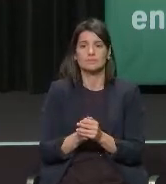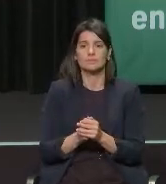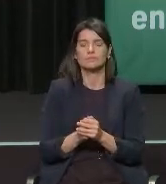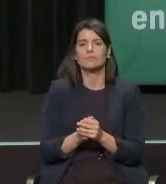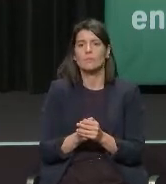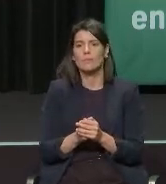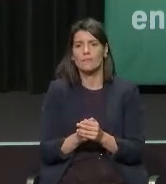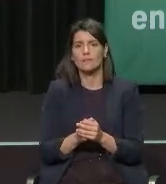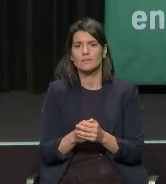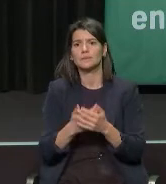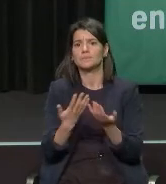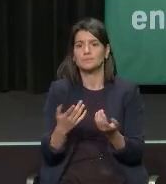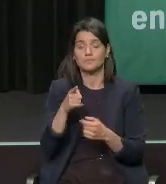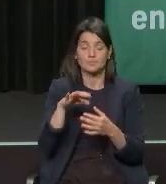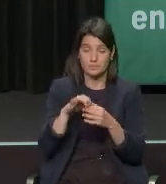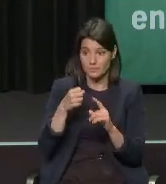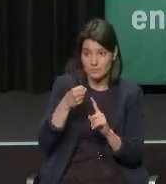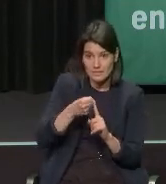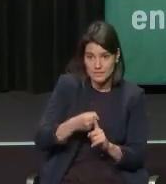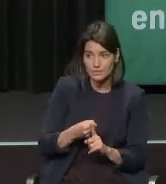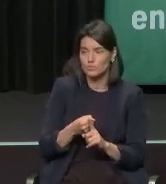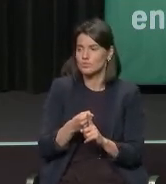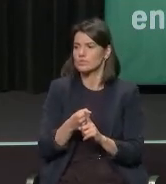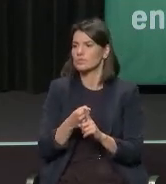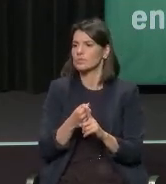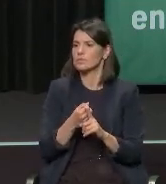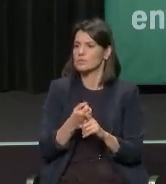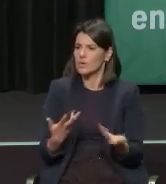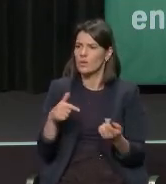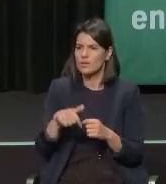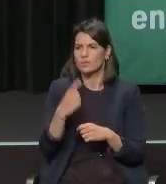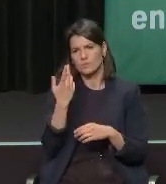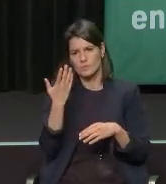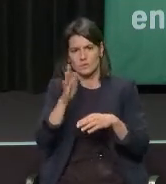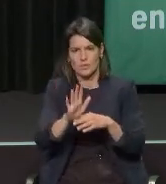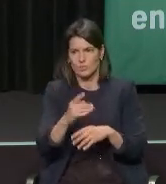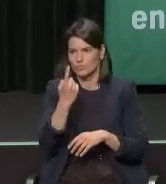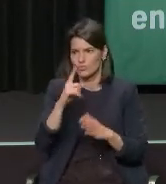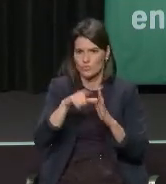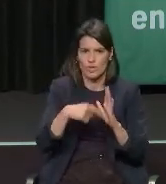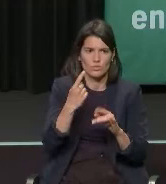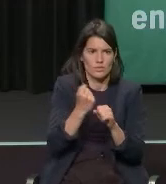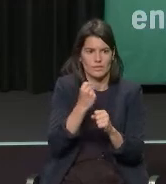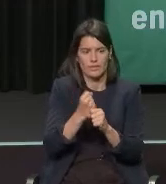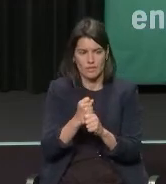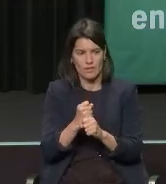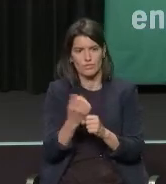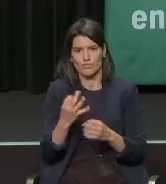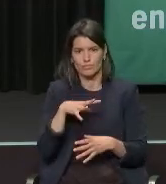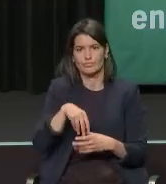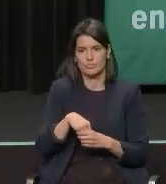Quanto aos desafios, portanto, aqui digamos, um exemplo de um projeto, de uma atividade que